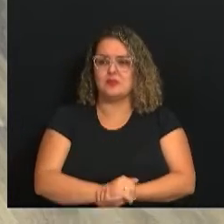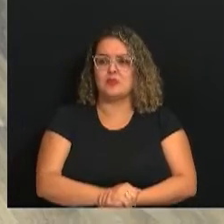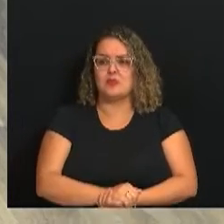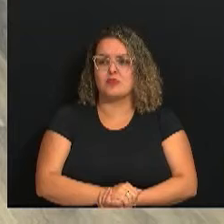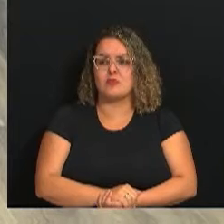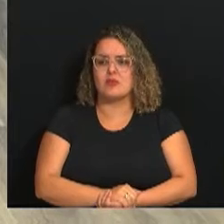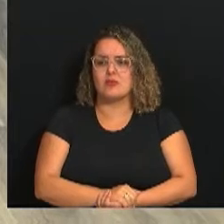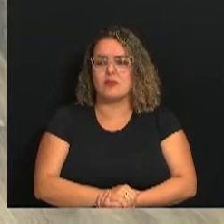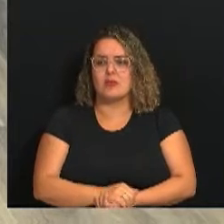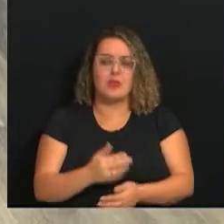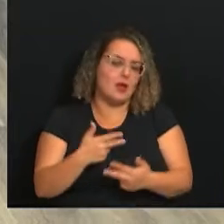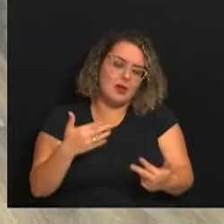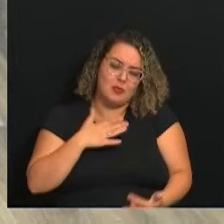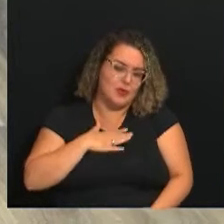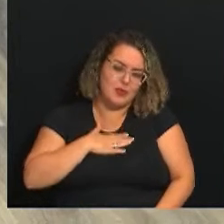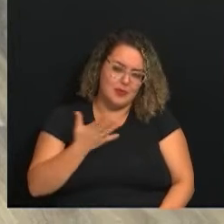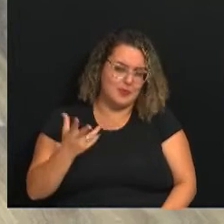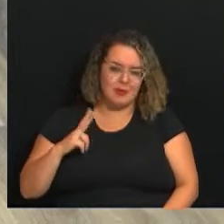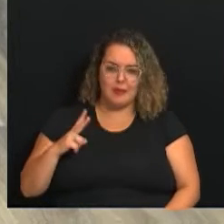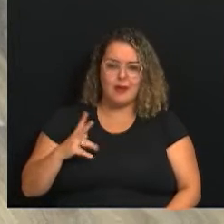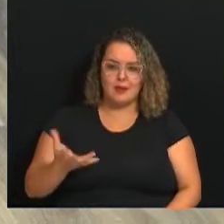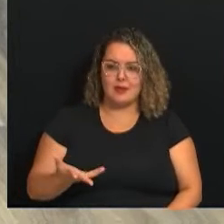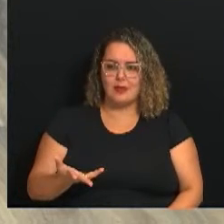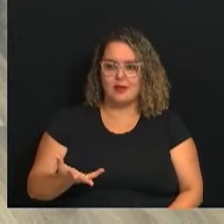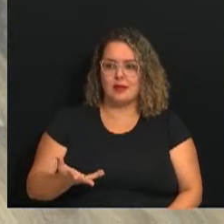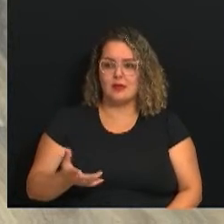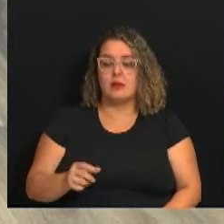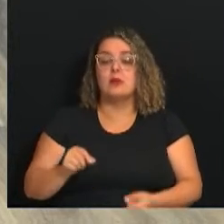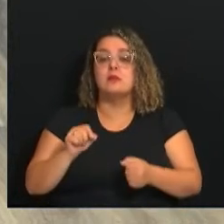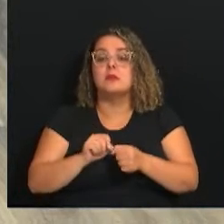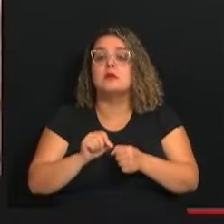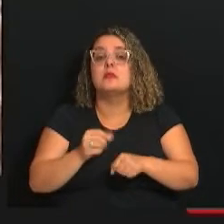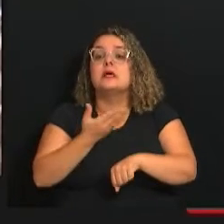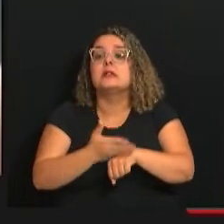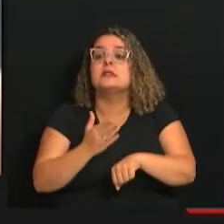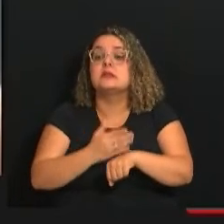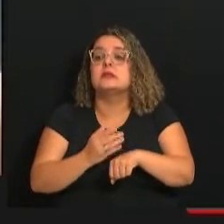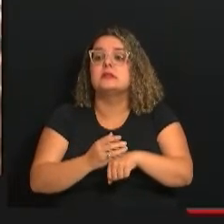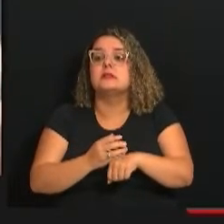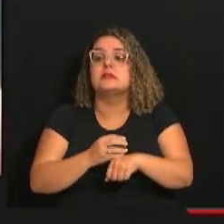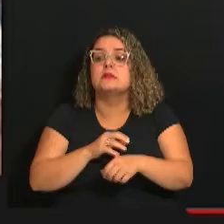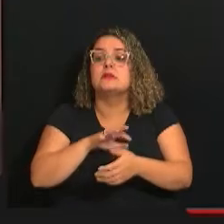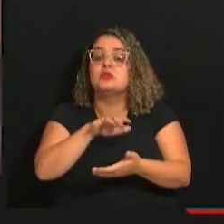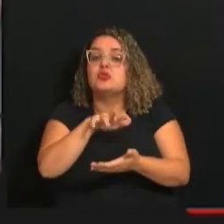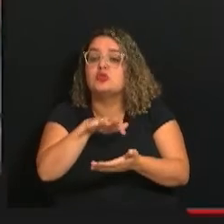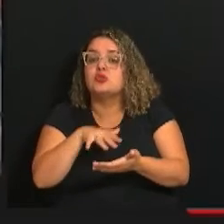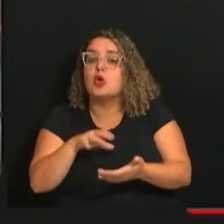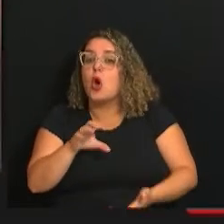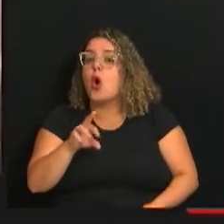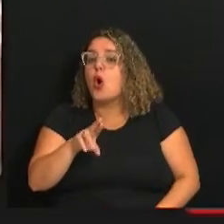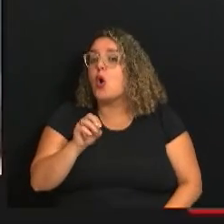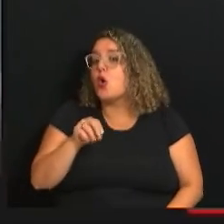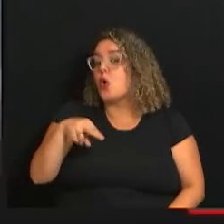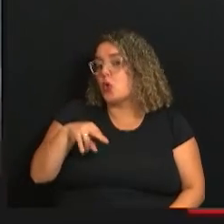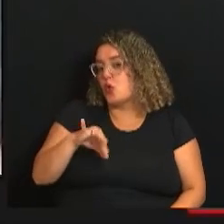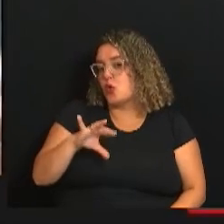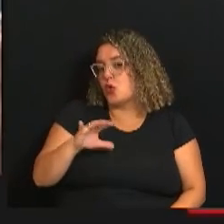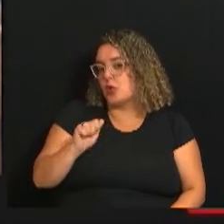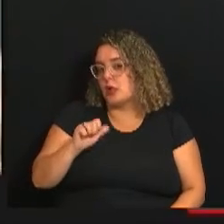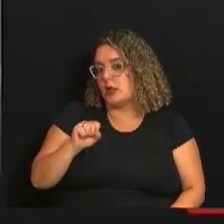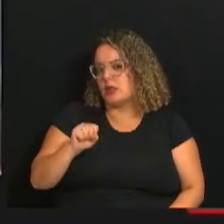exposta, julgando as pessoas pelo seu ofício. Decidir ser escritora, falar sobre